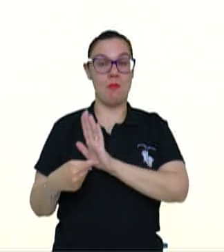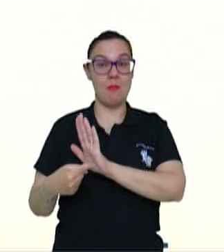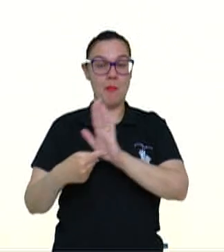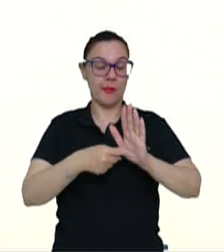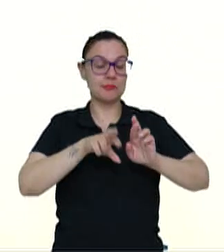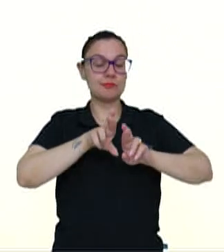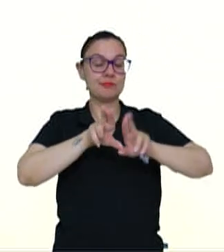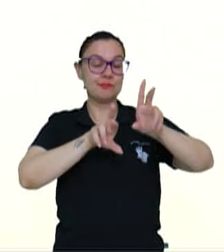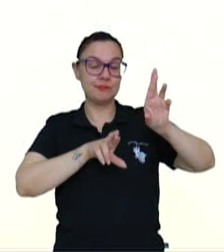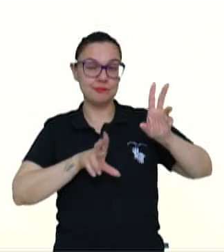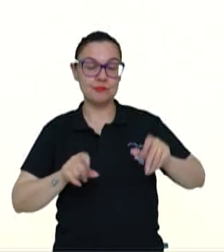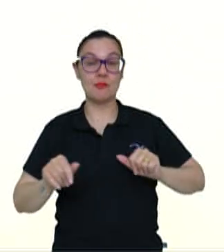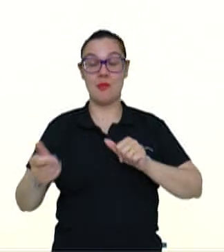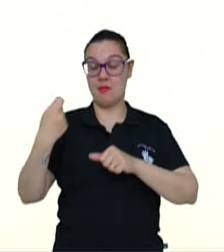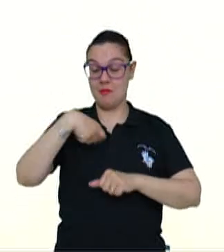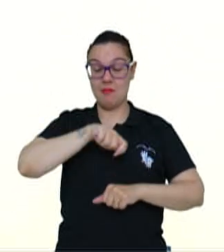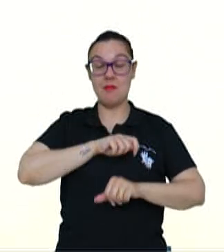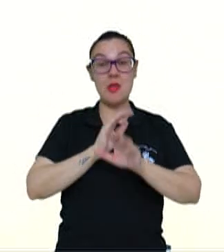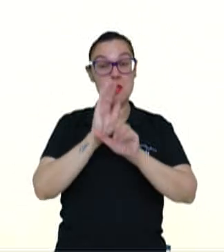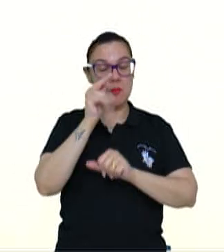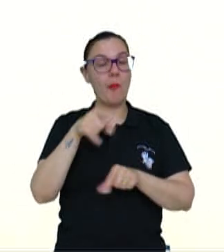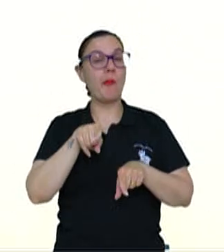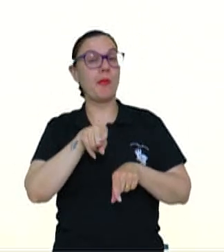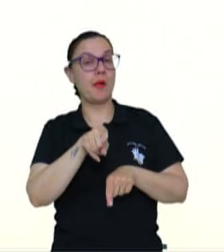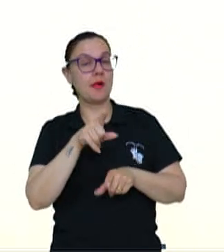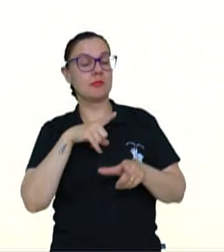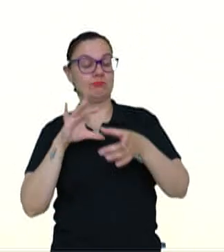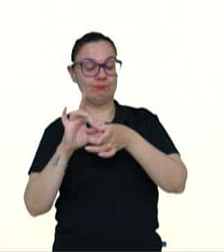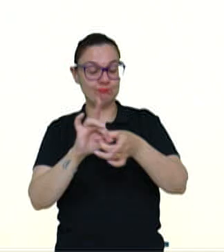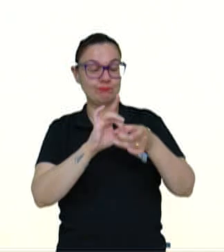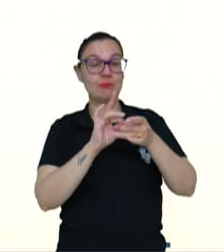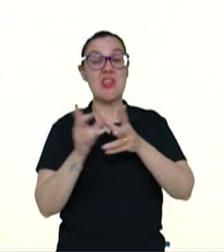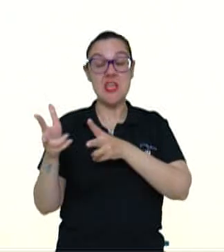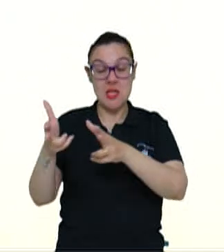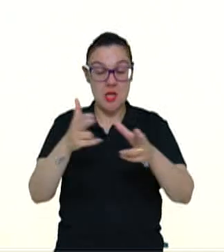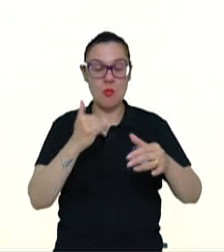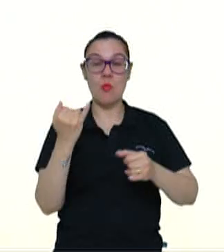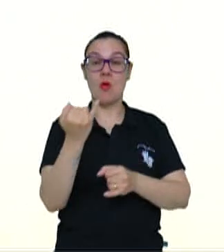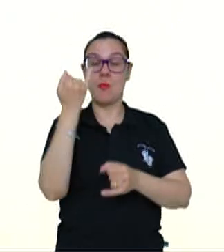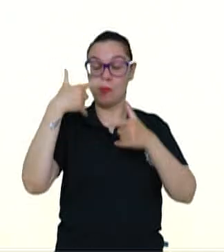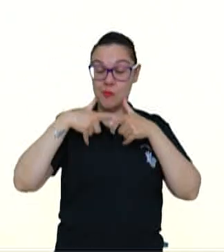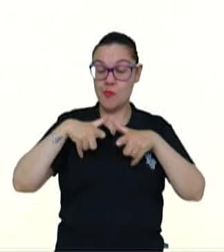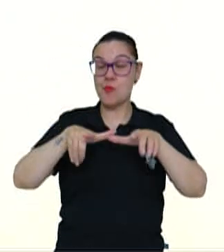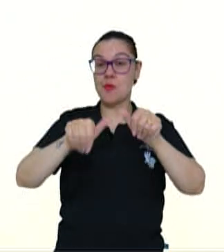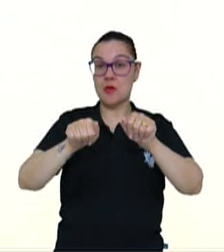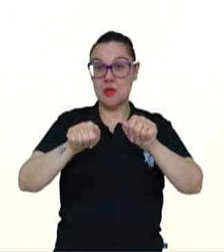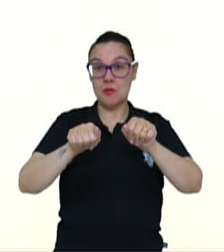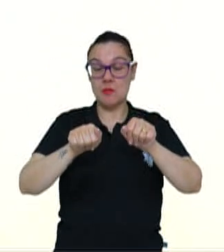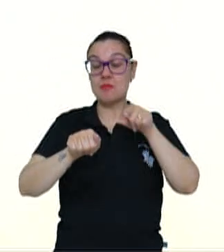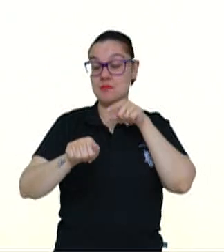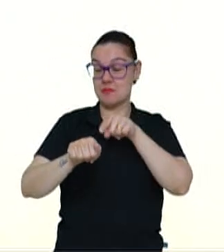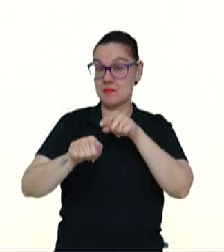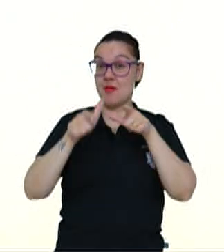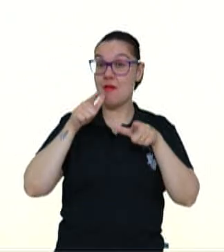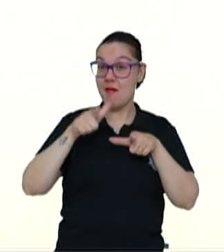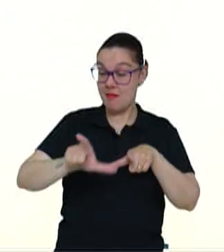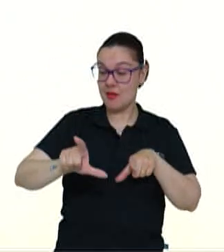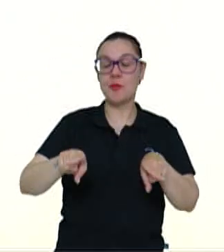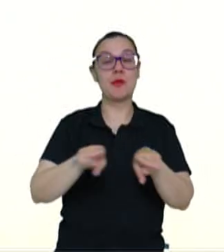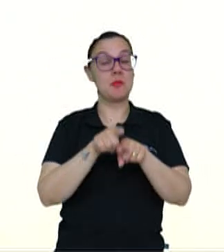as variedades do espanhol e que elas têm igual relevância tanto linguística, tanto a língua,